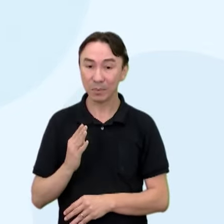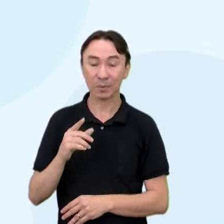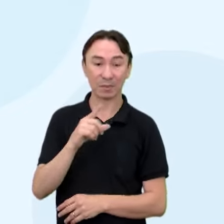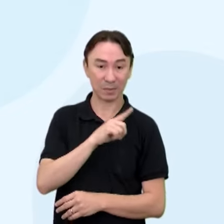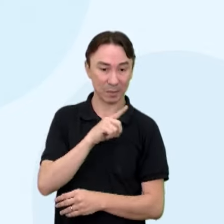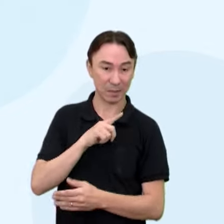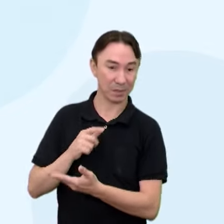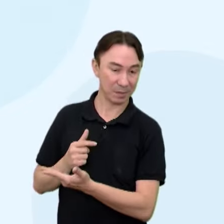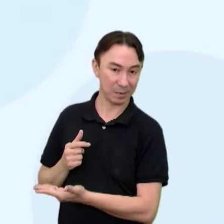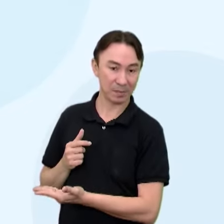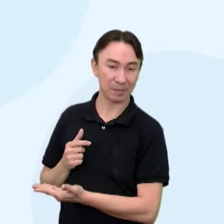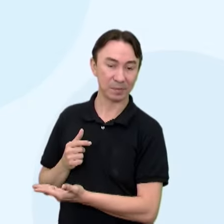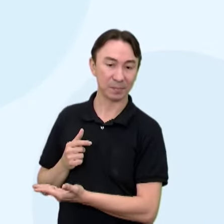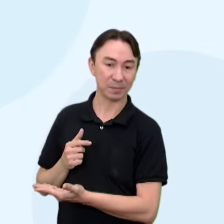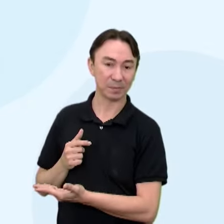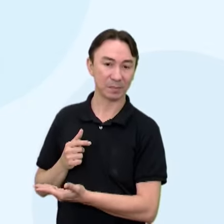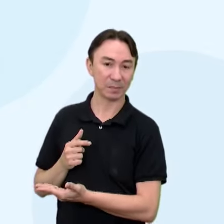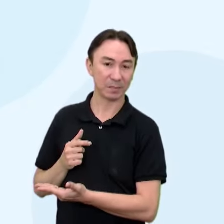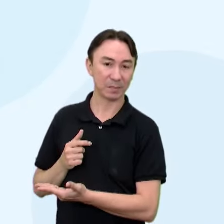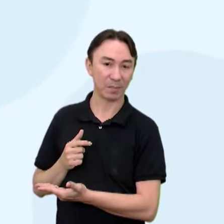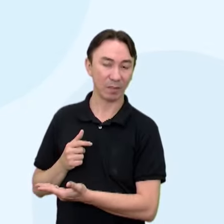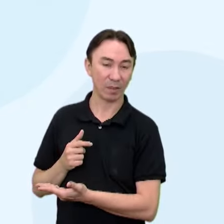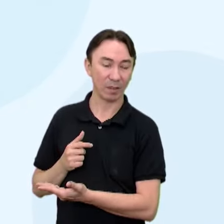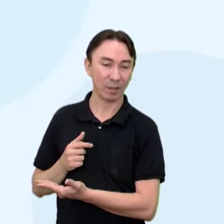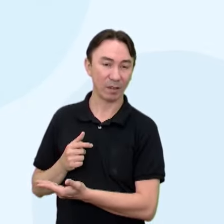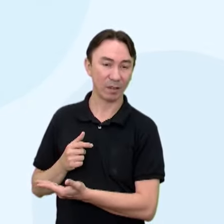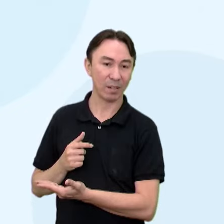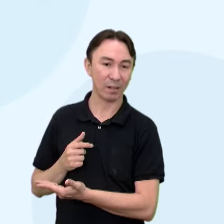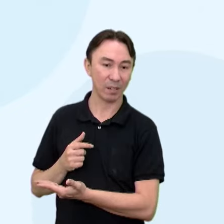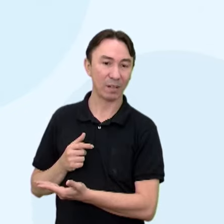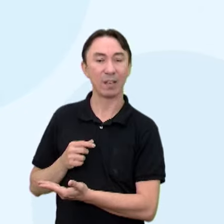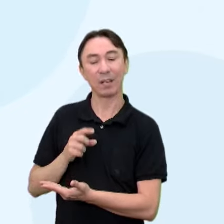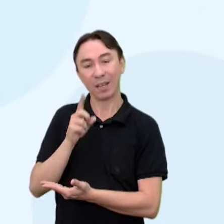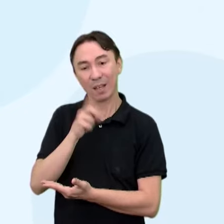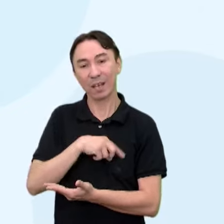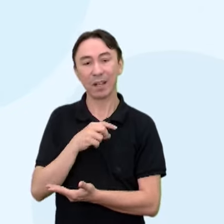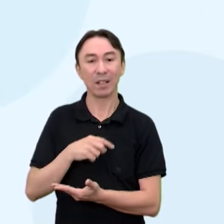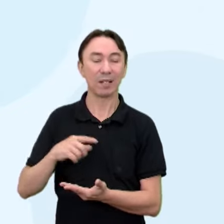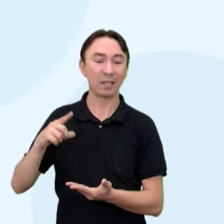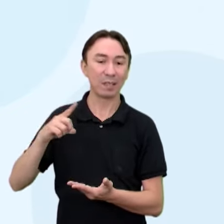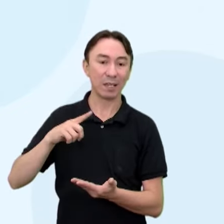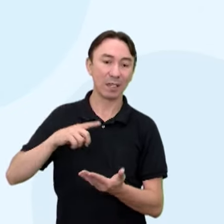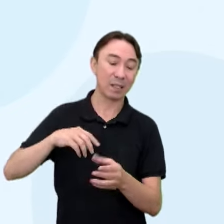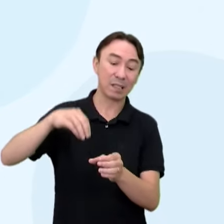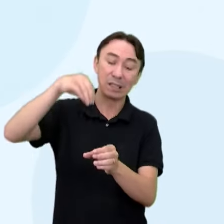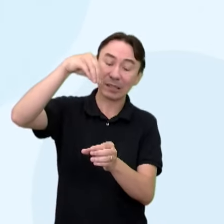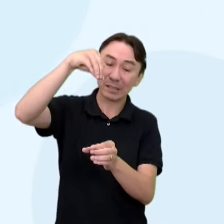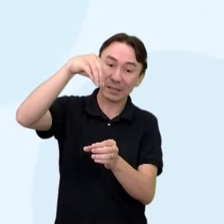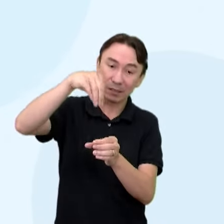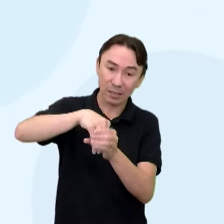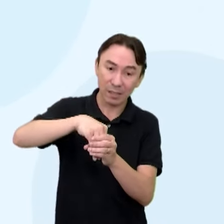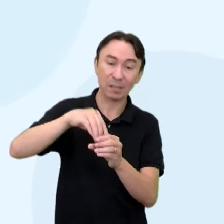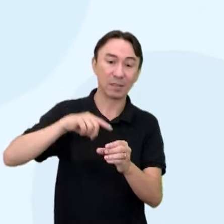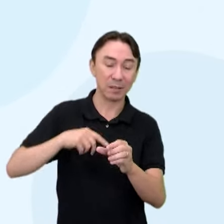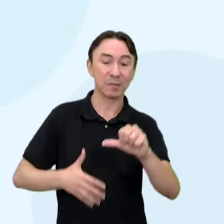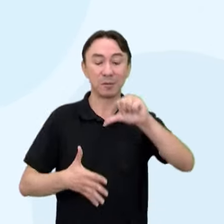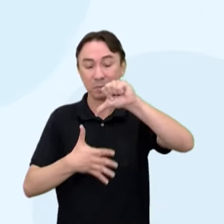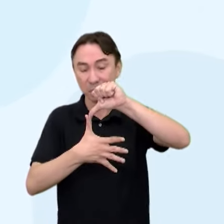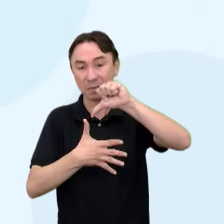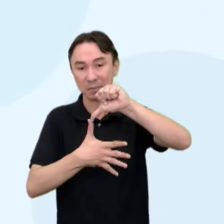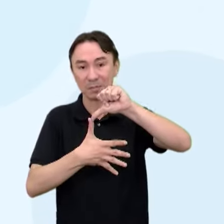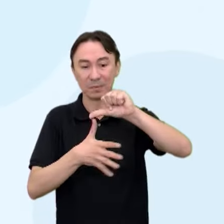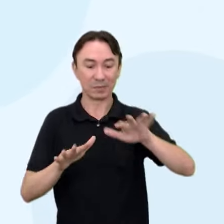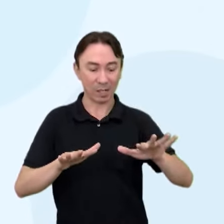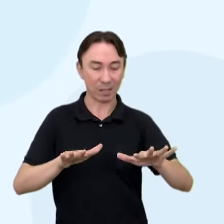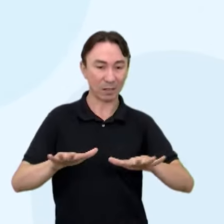continente sul-americano, ele tá lá, ele aparece bem sobre a placa sul-americana. Por isso que a gente fala